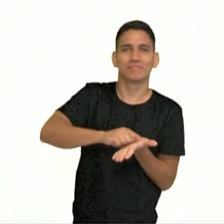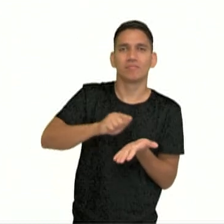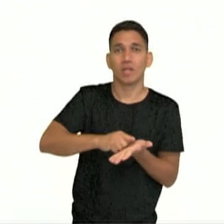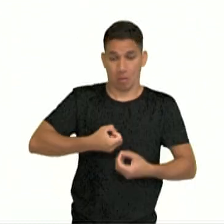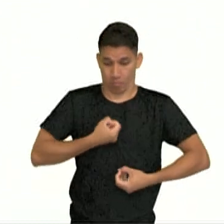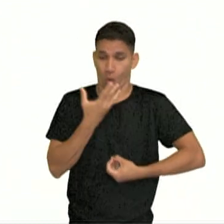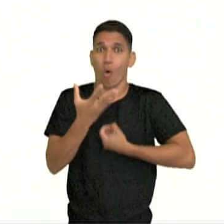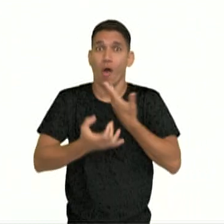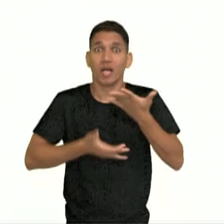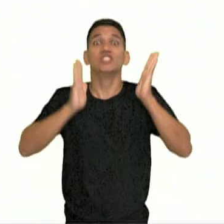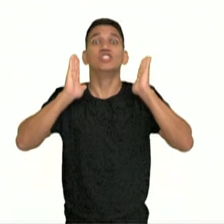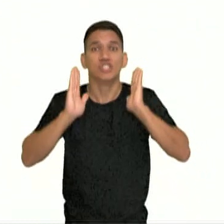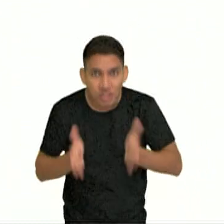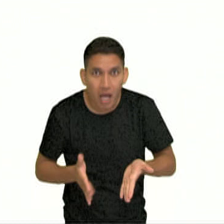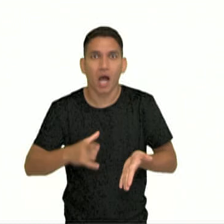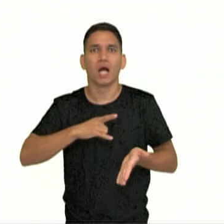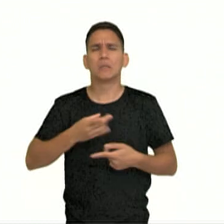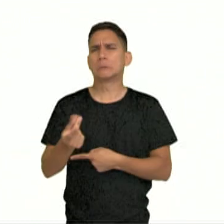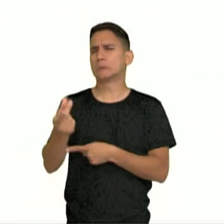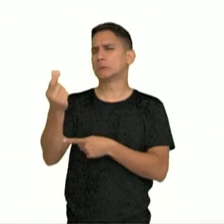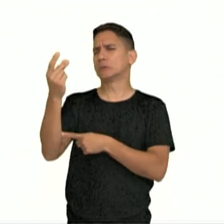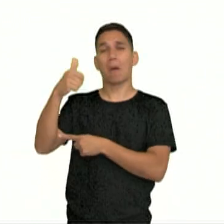já está presente há